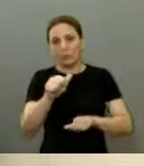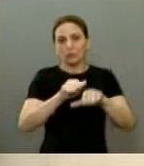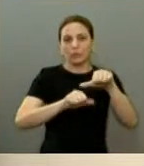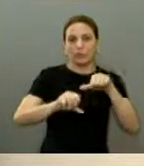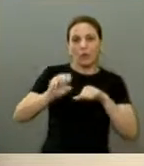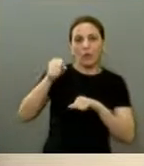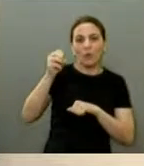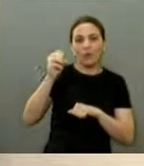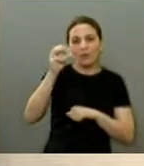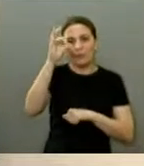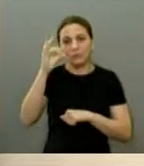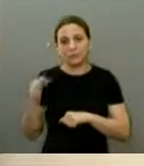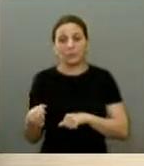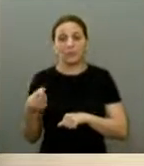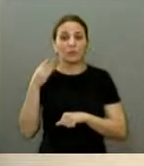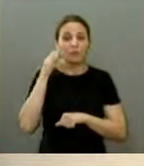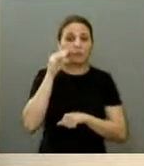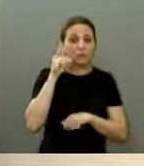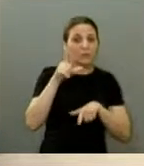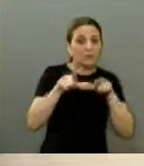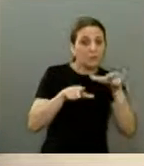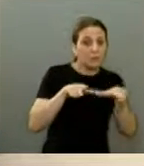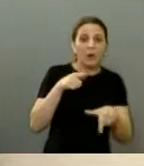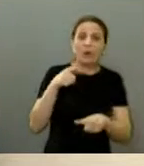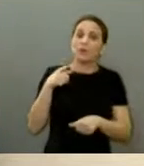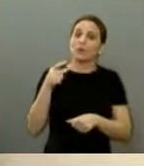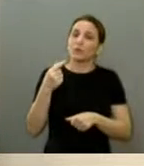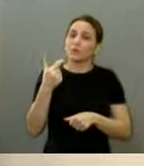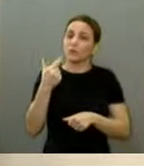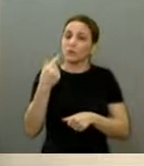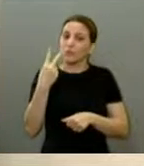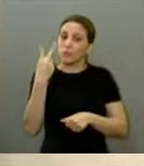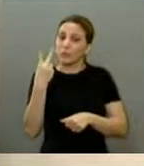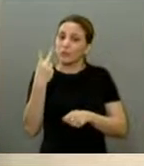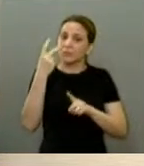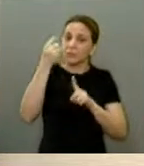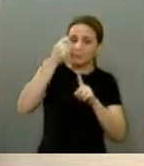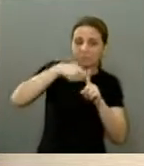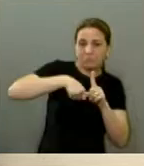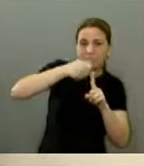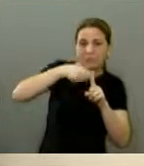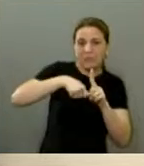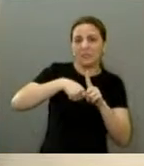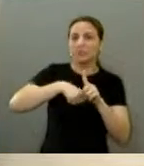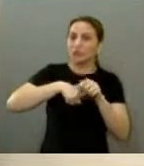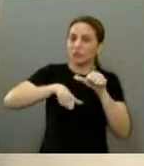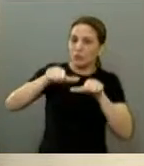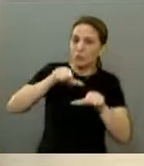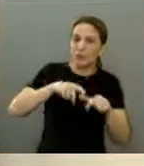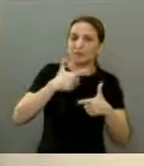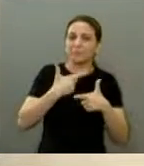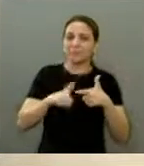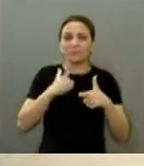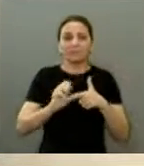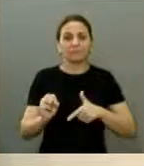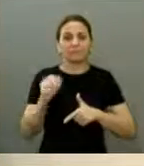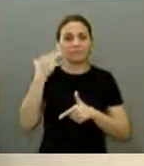seus funcionários em 2 meses. Os problemas que isso daria.